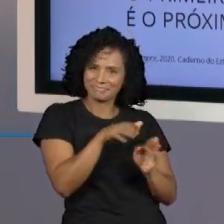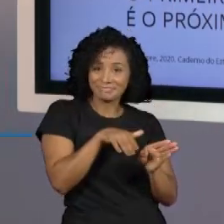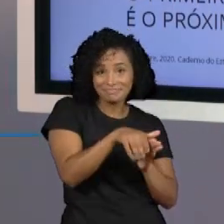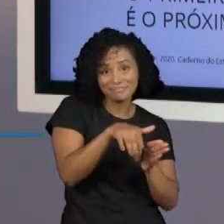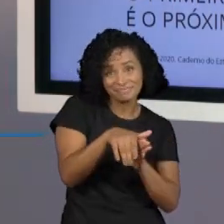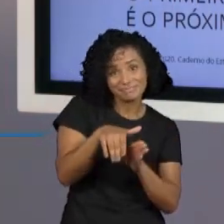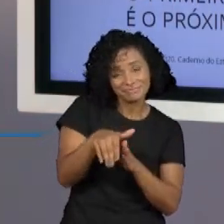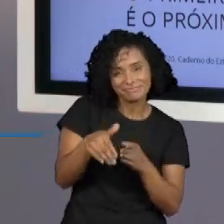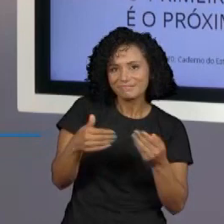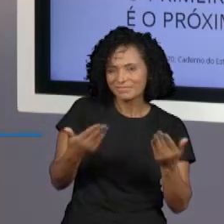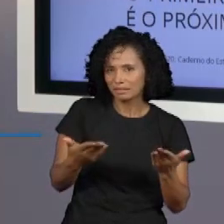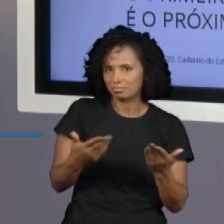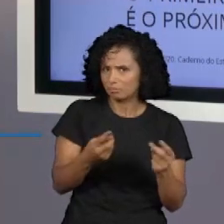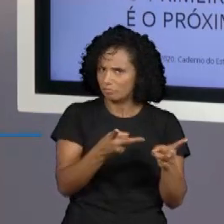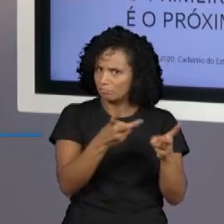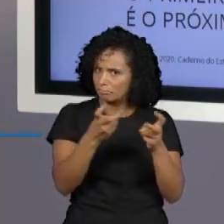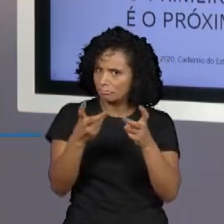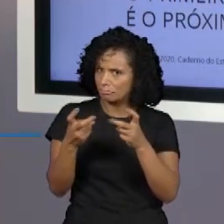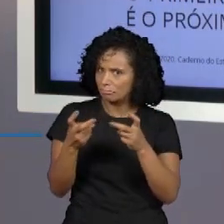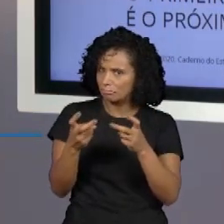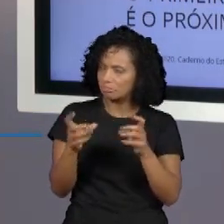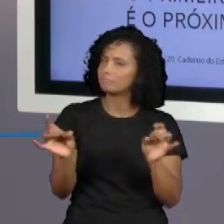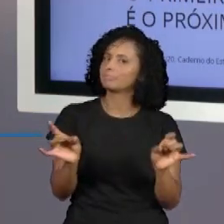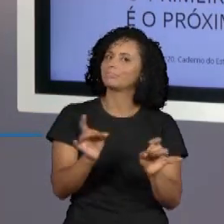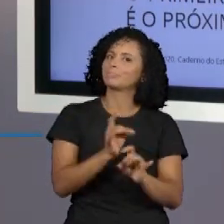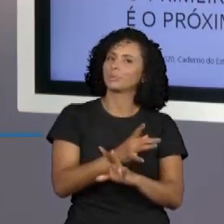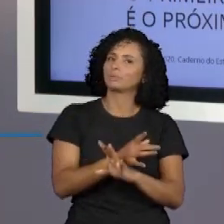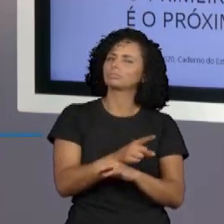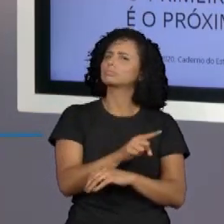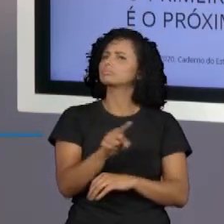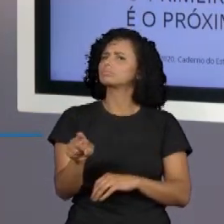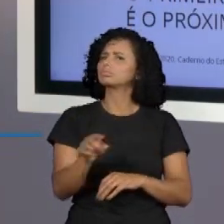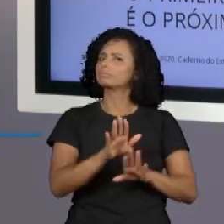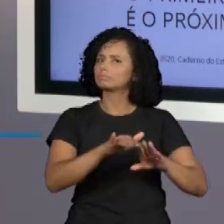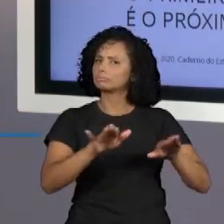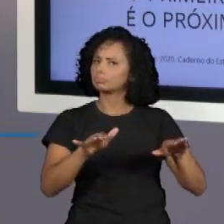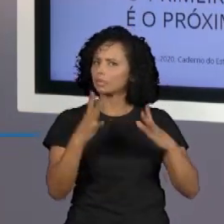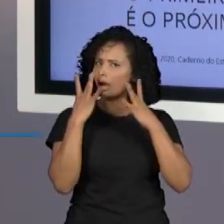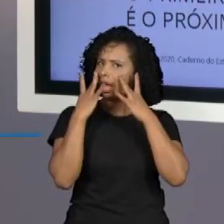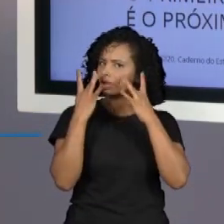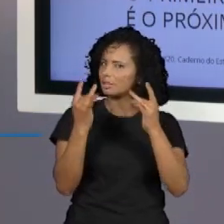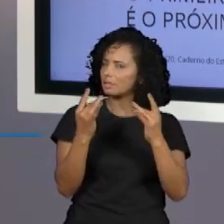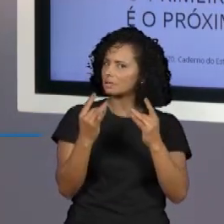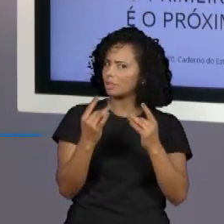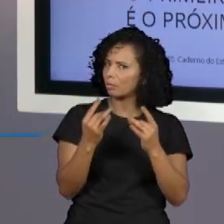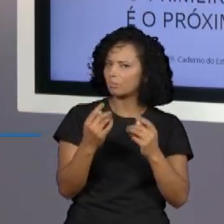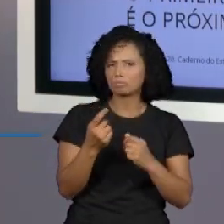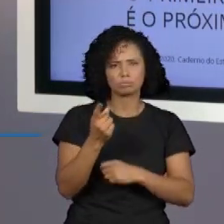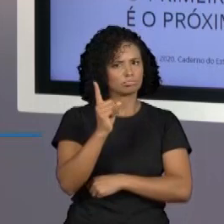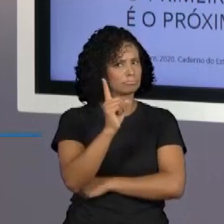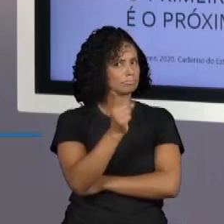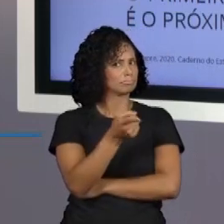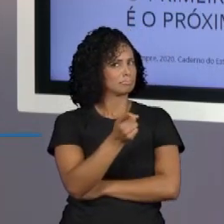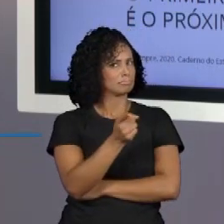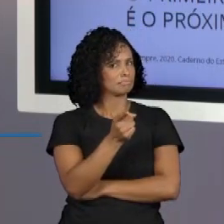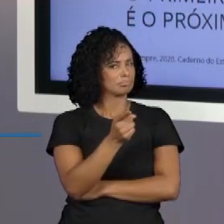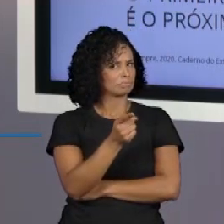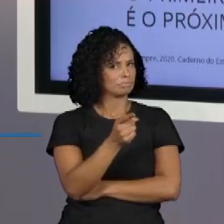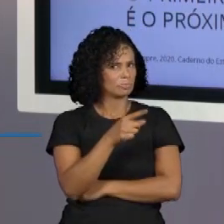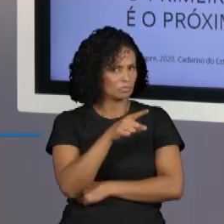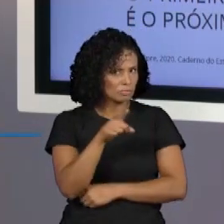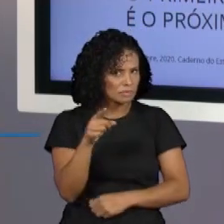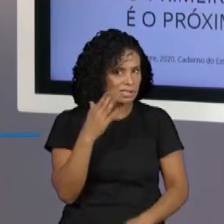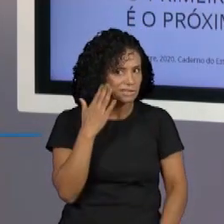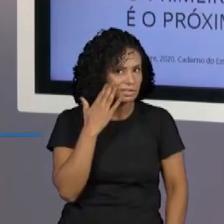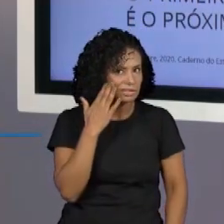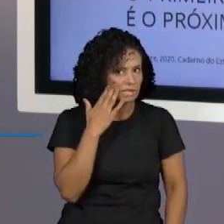já observamos a estrutura. E você, estudante que está bem atento à explicação da professora, você prestou atenção que tem uma